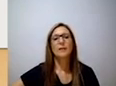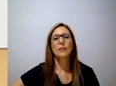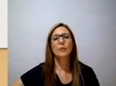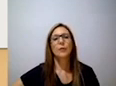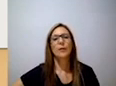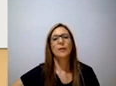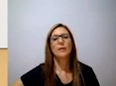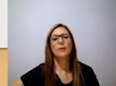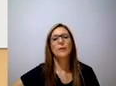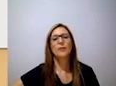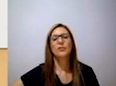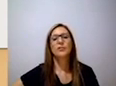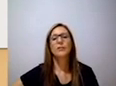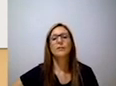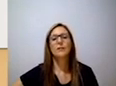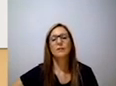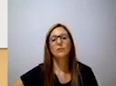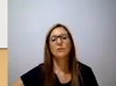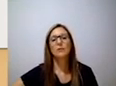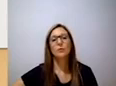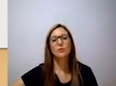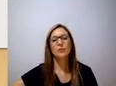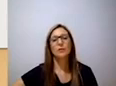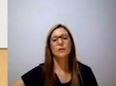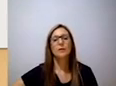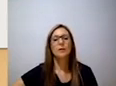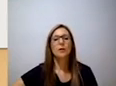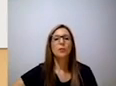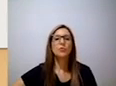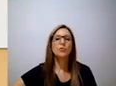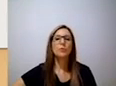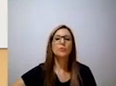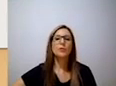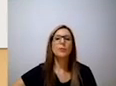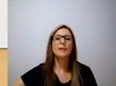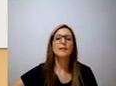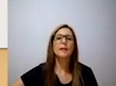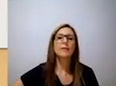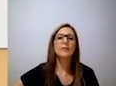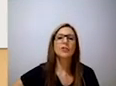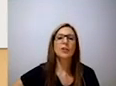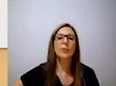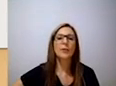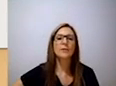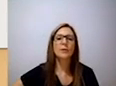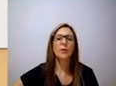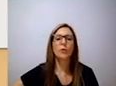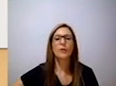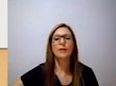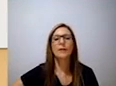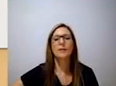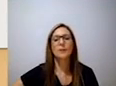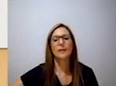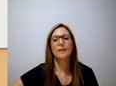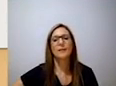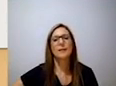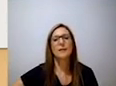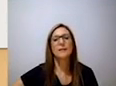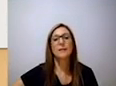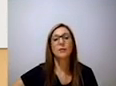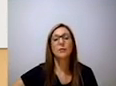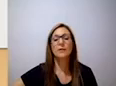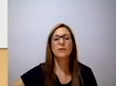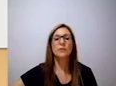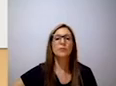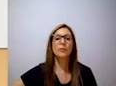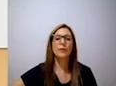A vasectomia depende de intervenção cirúrgica. Costumam ser mais caros e geralmente são recomendados para casais